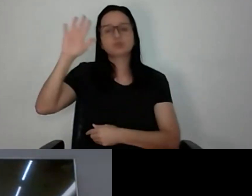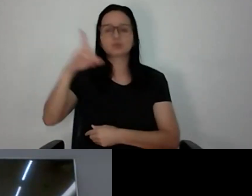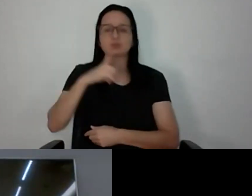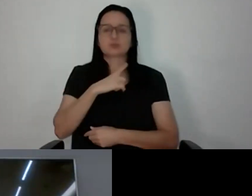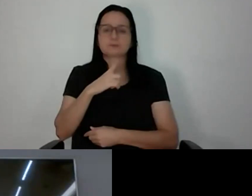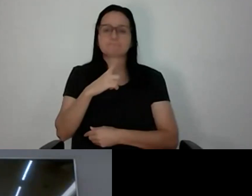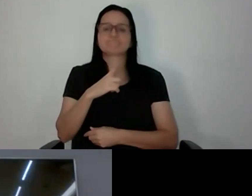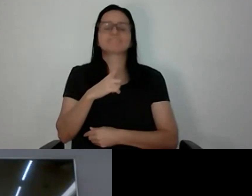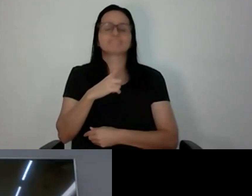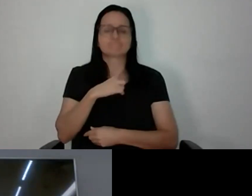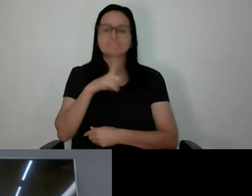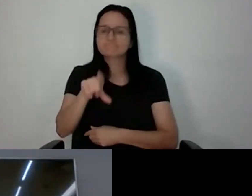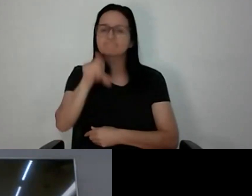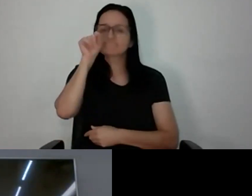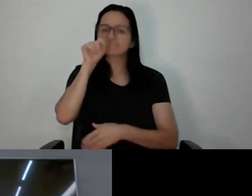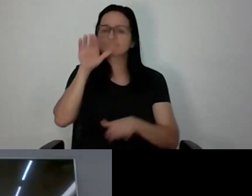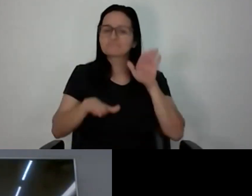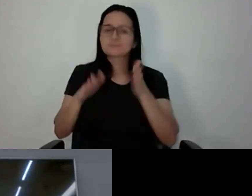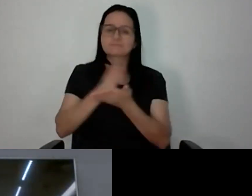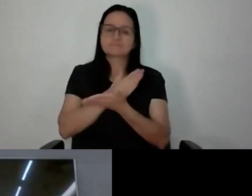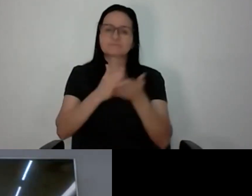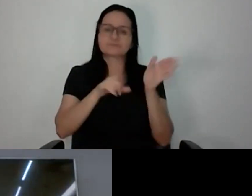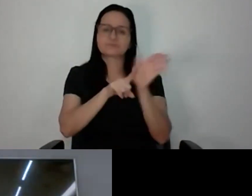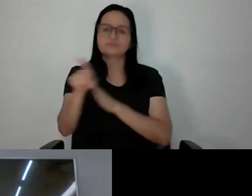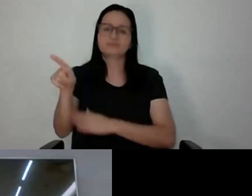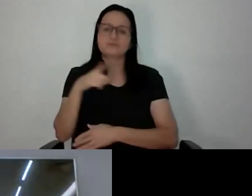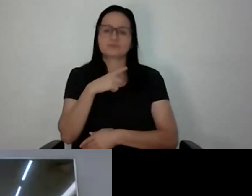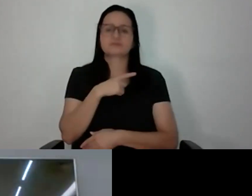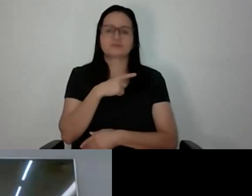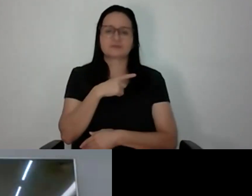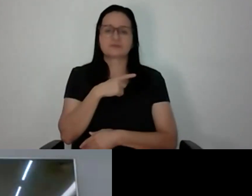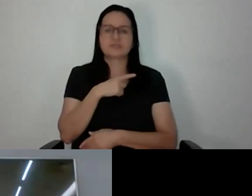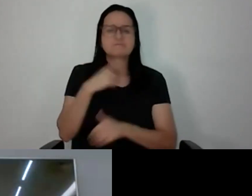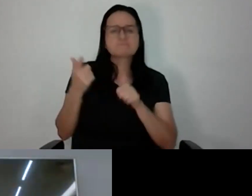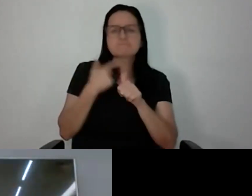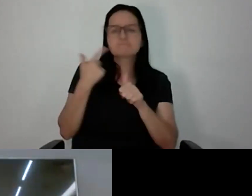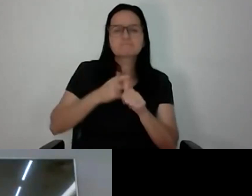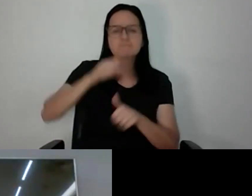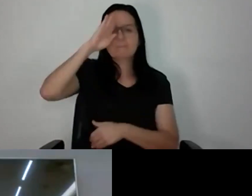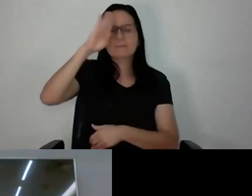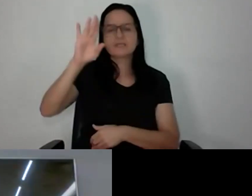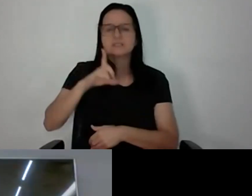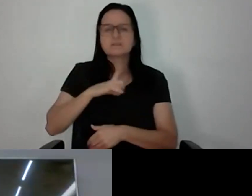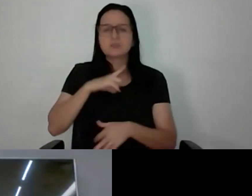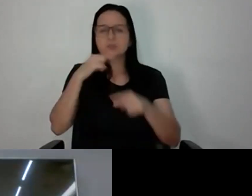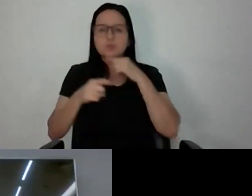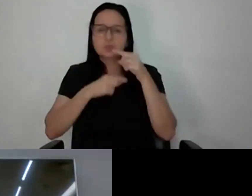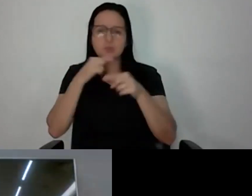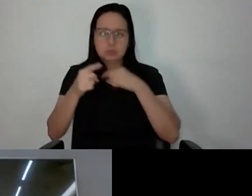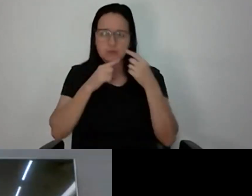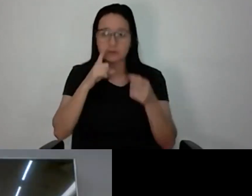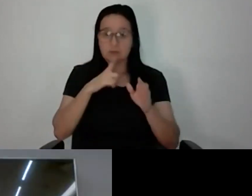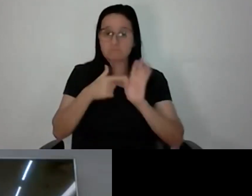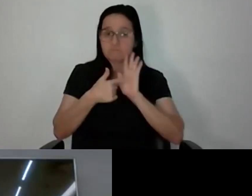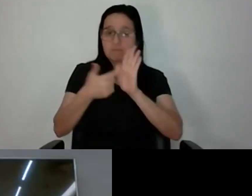algumas questões aqui para a gente colocar, mas eu acho que uma das principais inquietações que foram demonstradas pelas pessoas que aqui interagiram